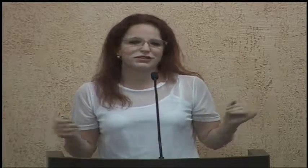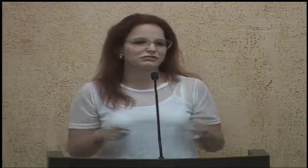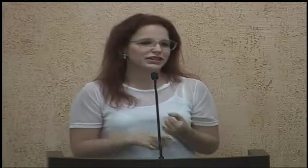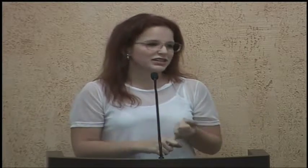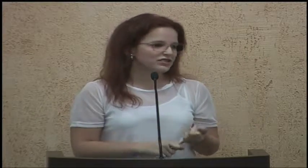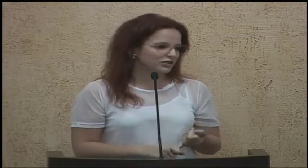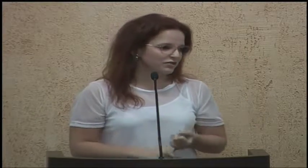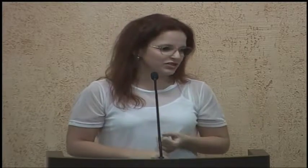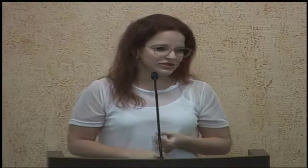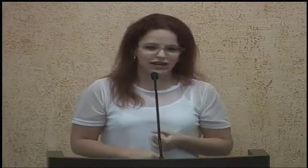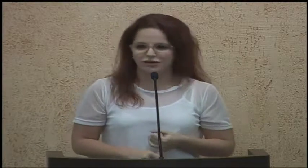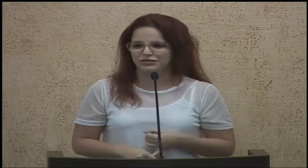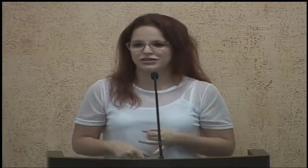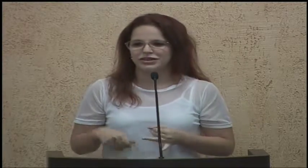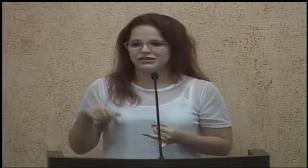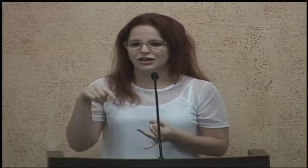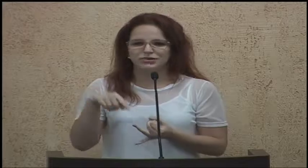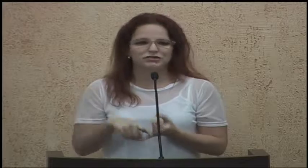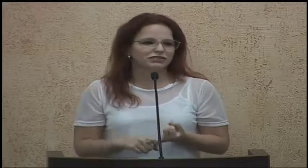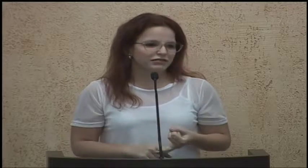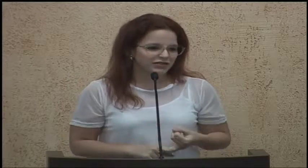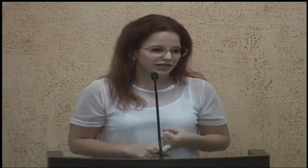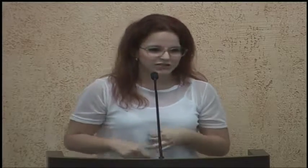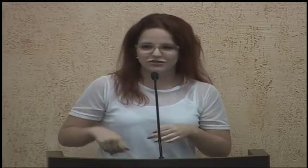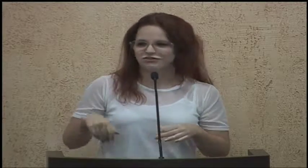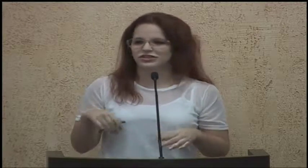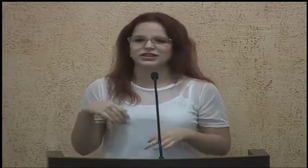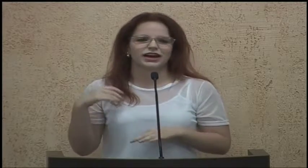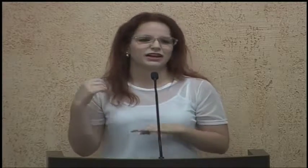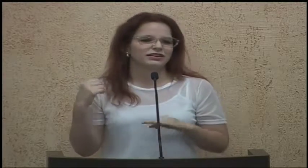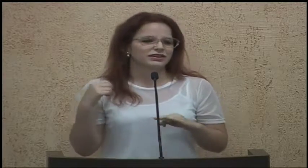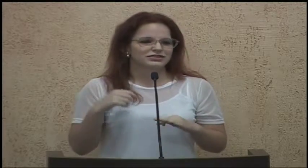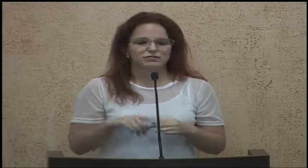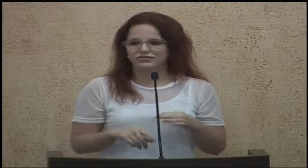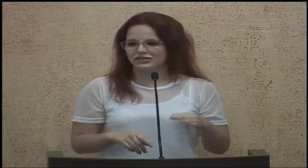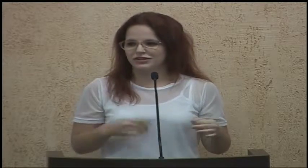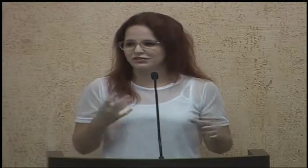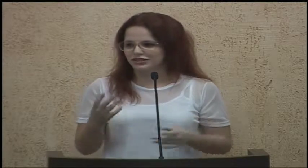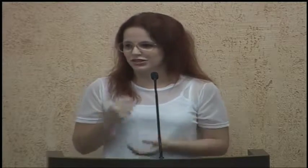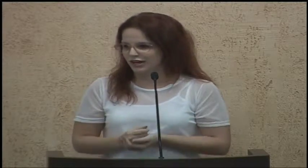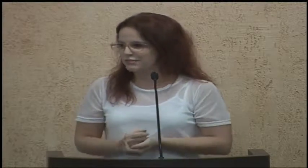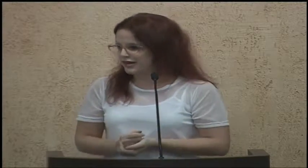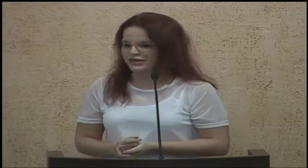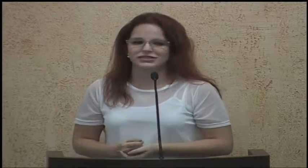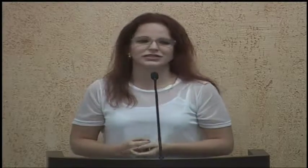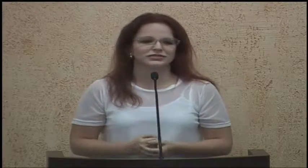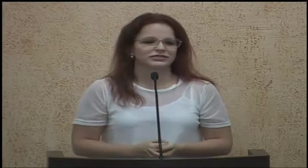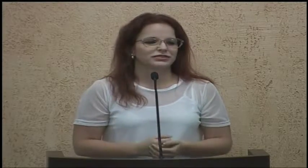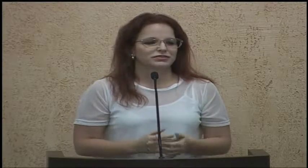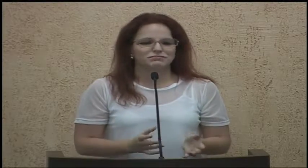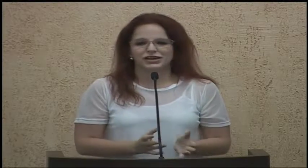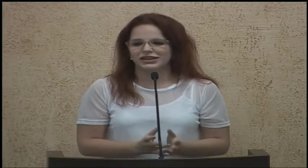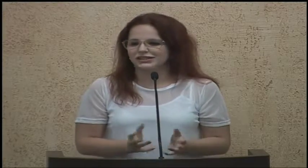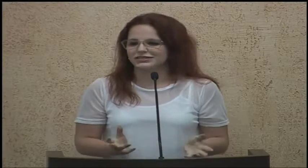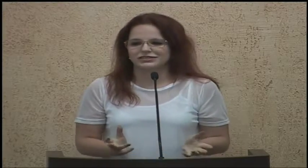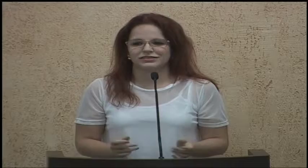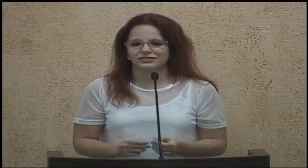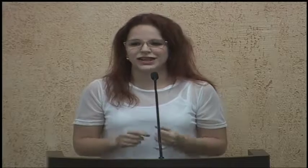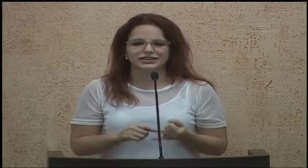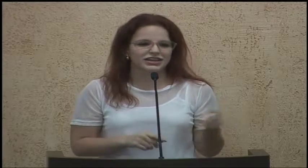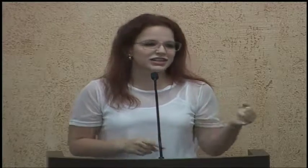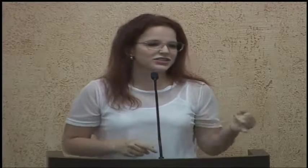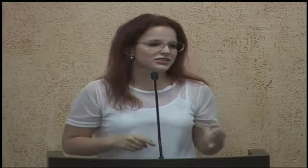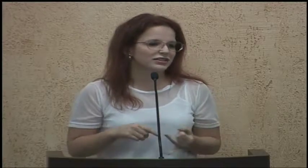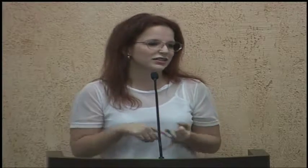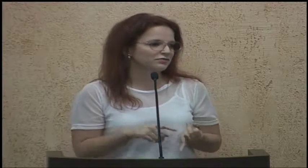perfeito. Perguntei que dia é hoje, sabe? Sabe contar o endereço de onde está, sabe fazer conta de cabeça, mas